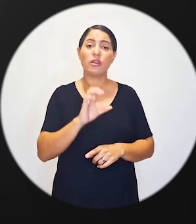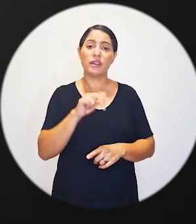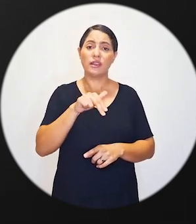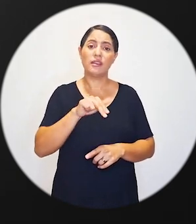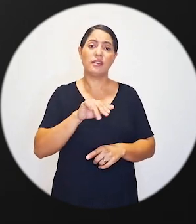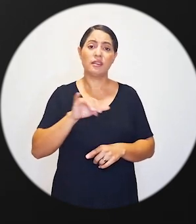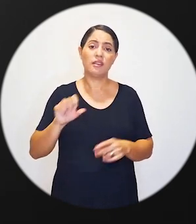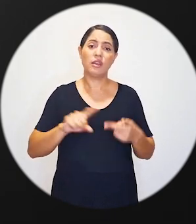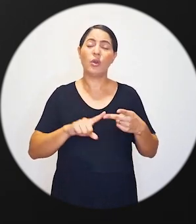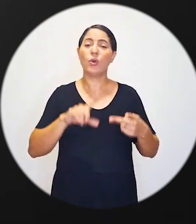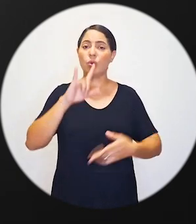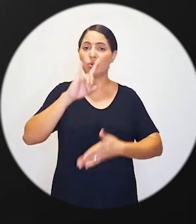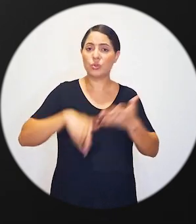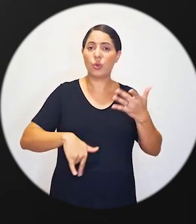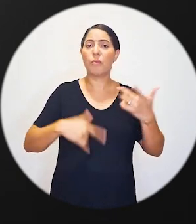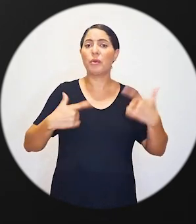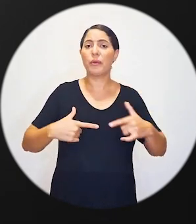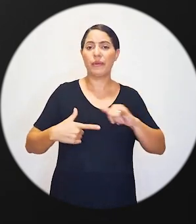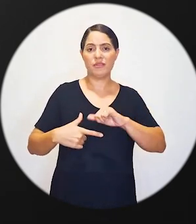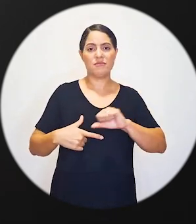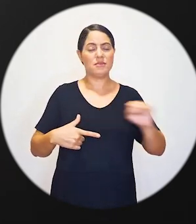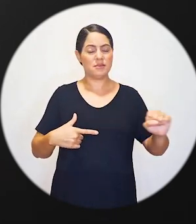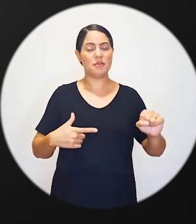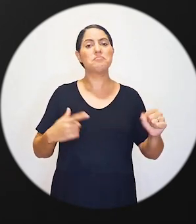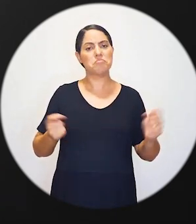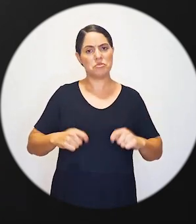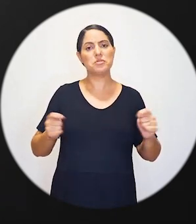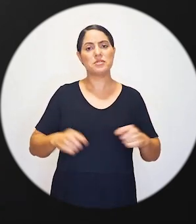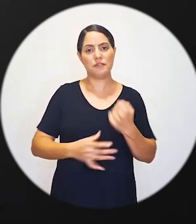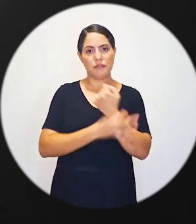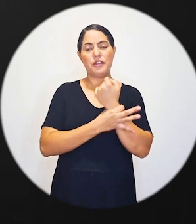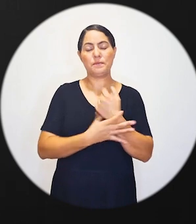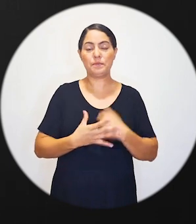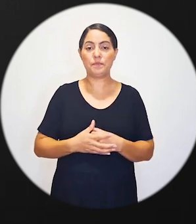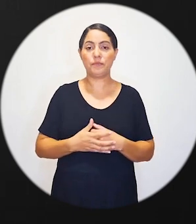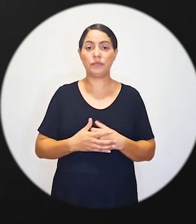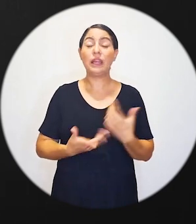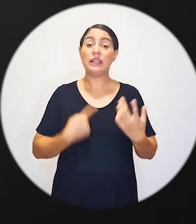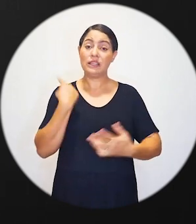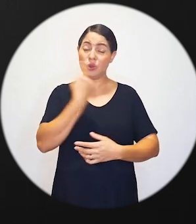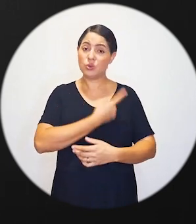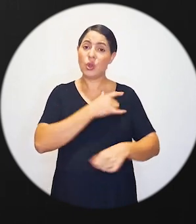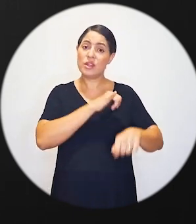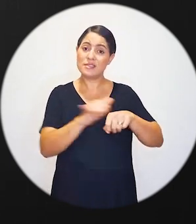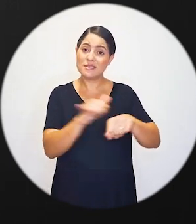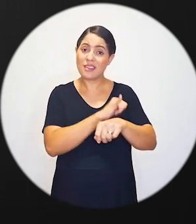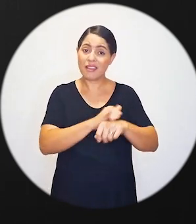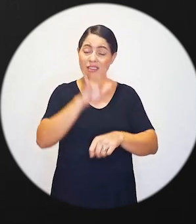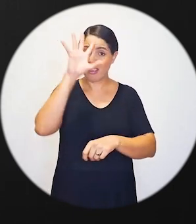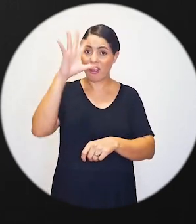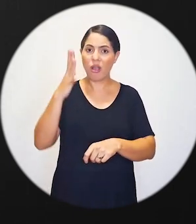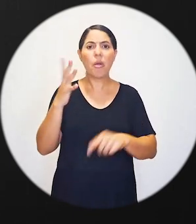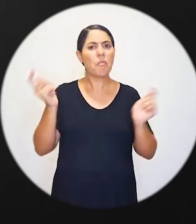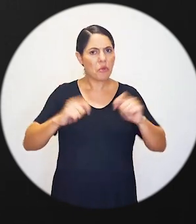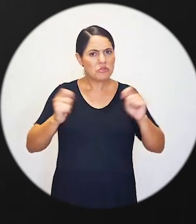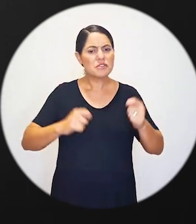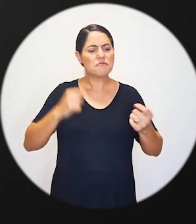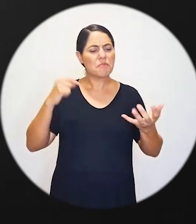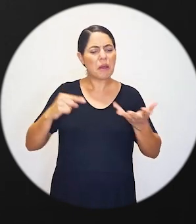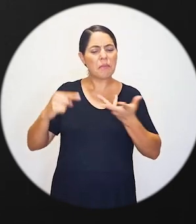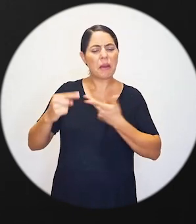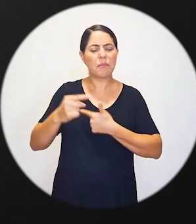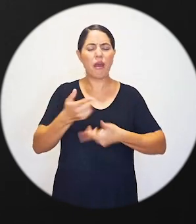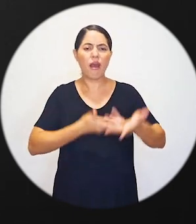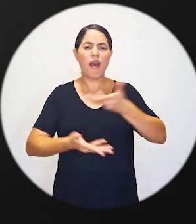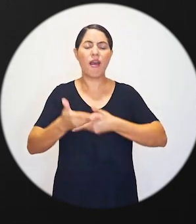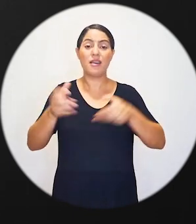retirada de CNIS ou de documentação nas agências da Previdência Social. A gente vem construindo soluções, às